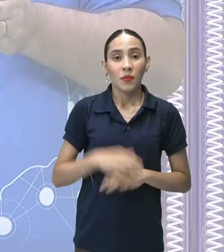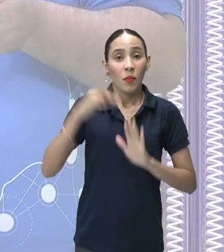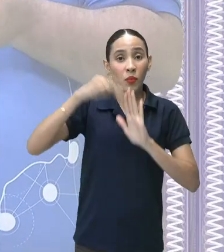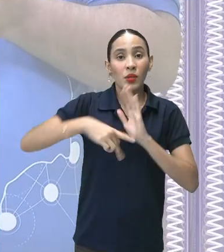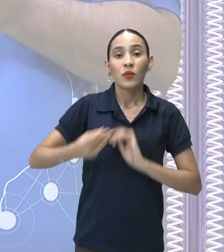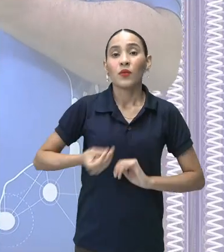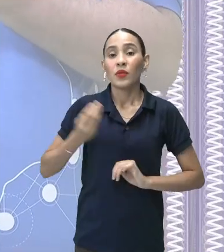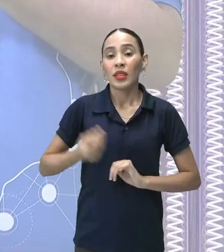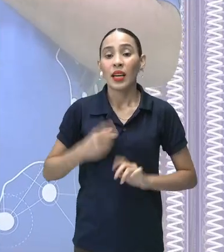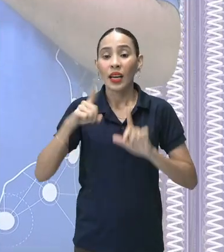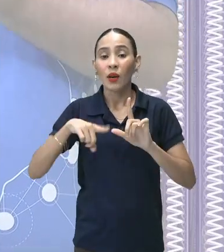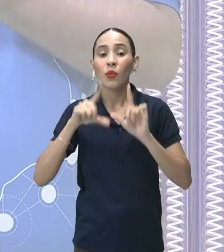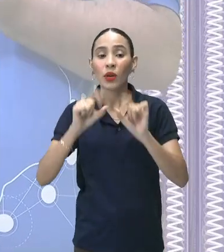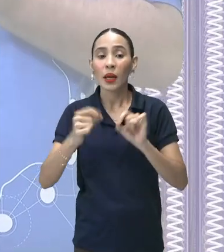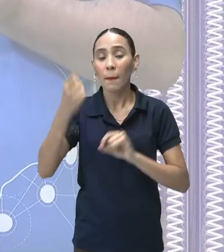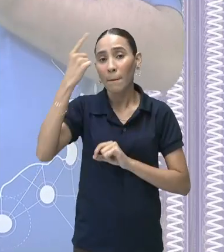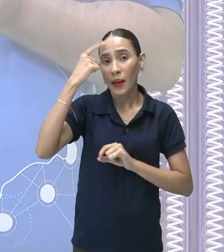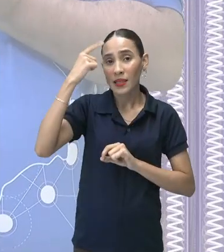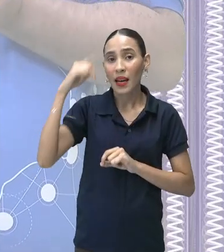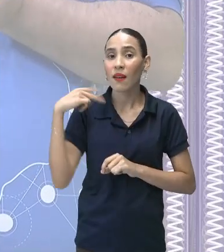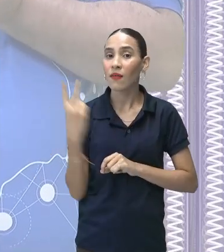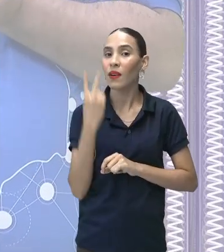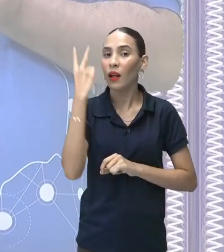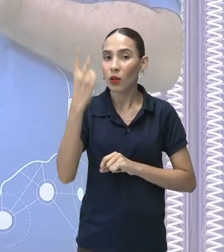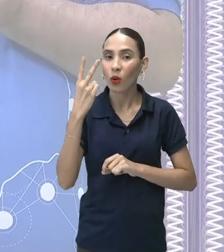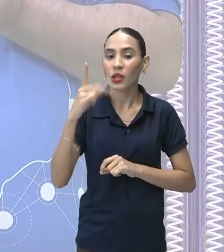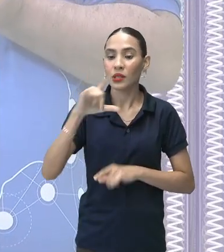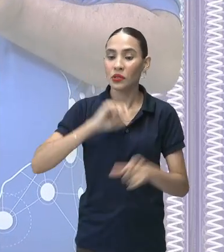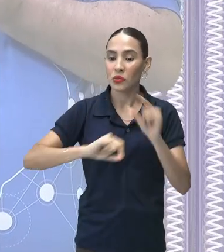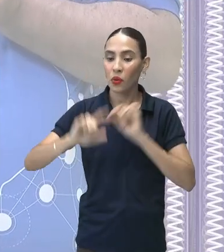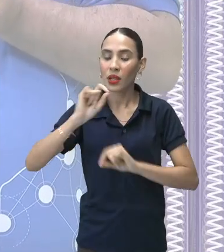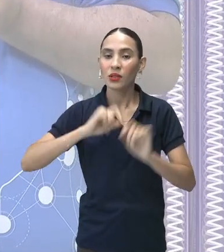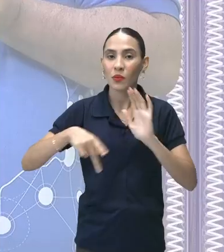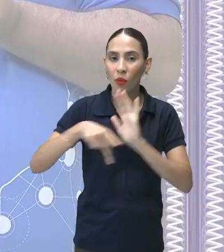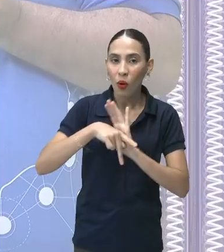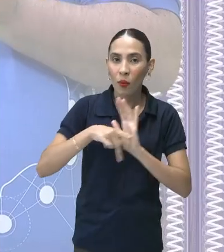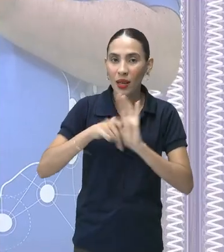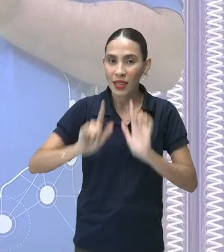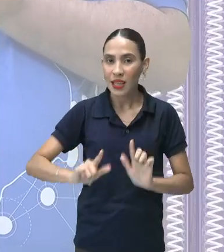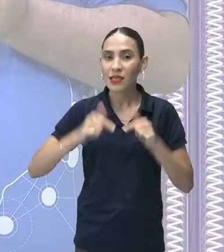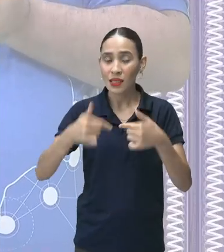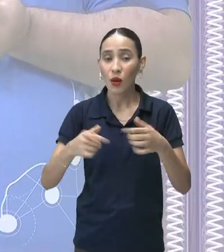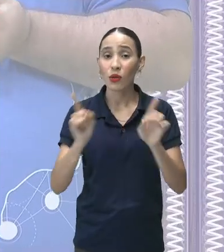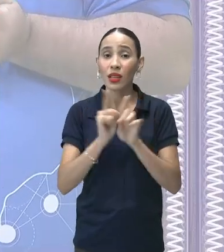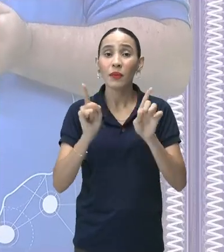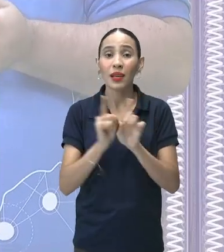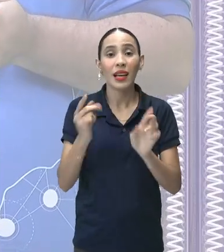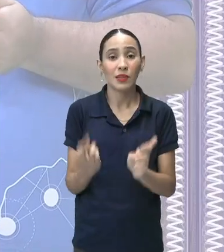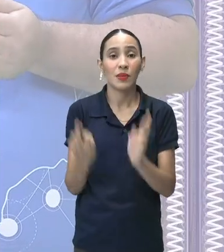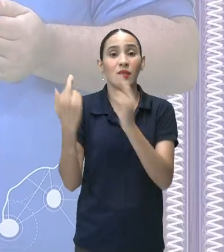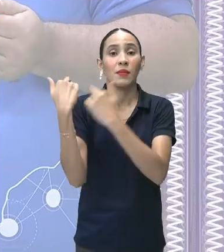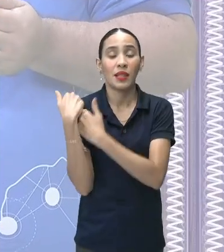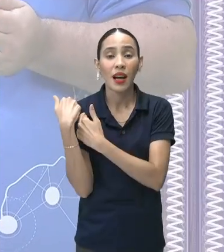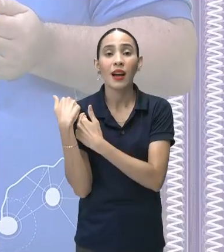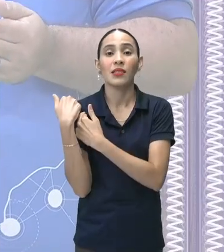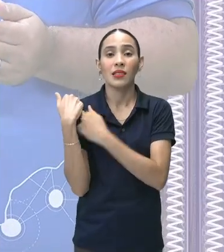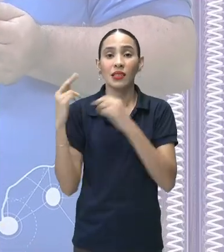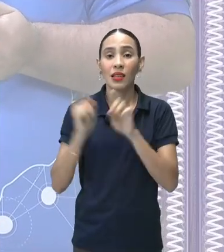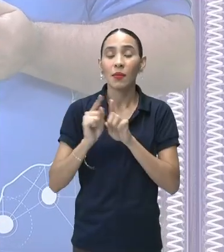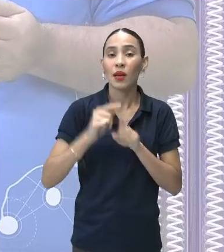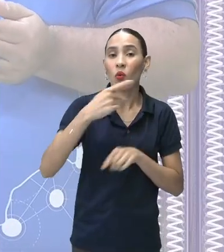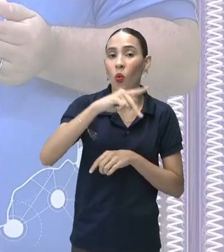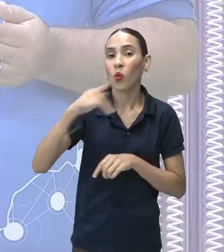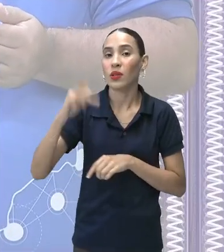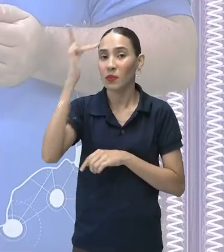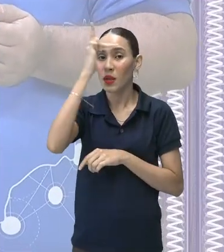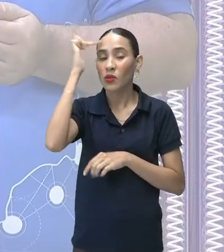ética do projeto de vida é o quê? É pensar os valores que orientam nossas escolhas nossas ações, a responsabilidade consigo mesmo, com os outros que